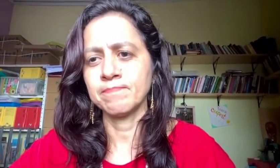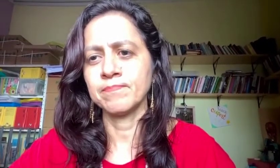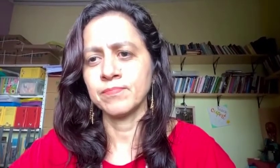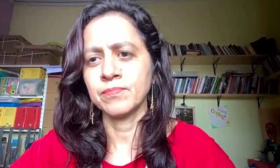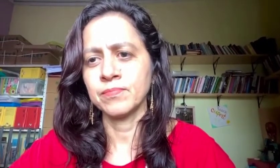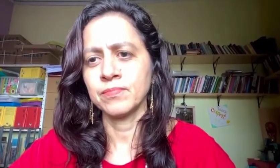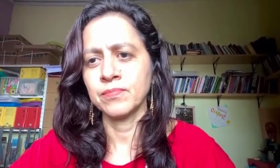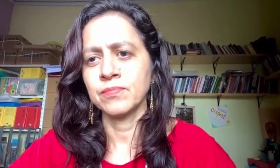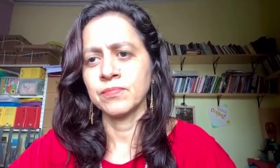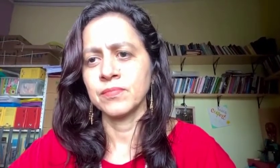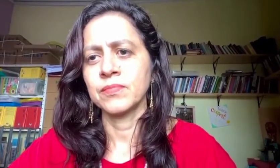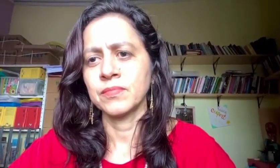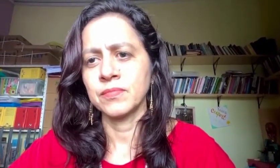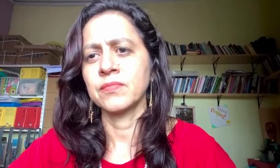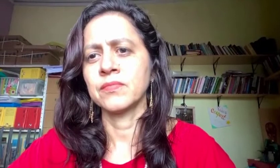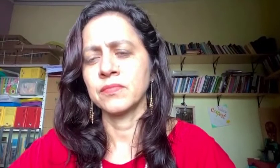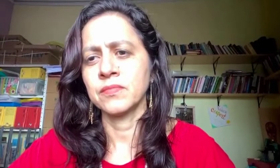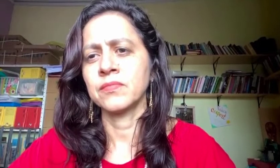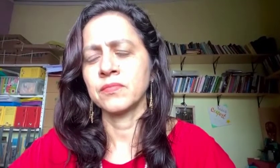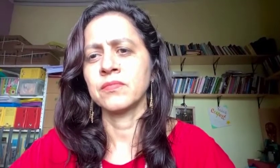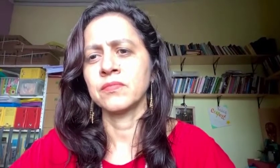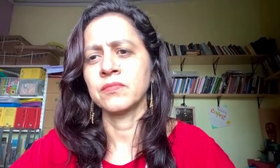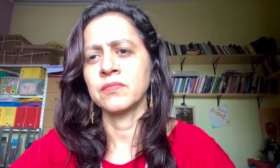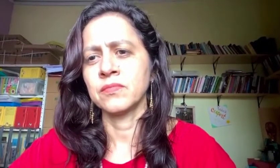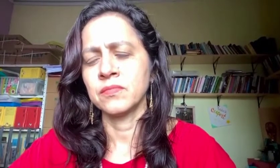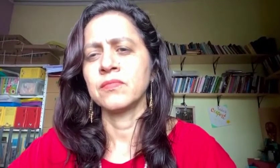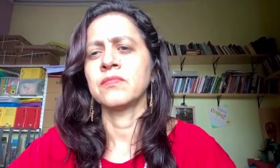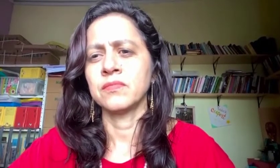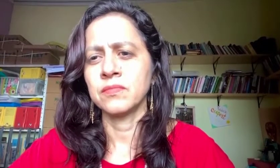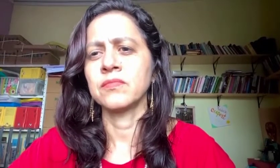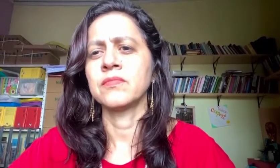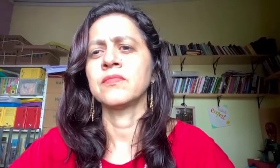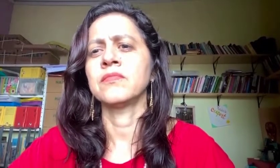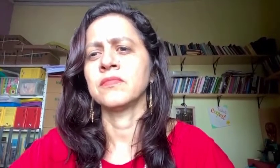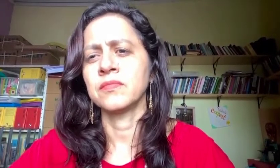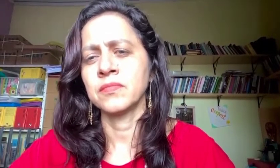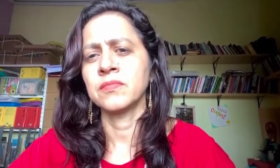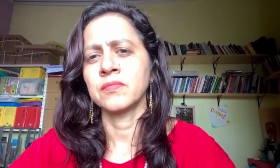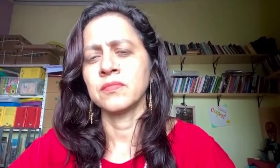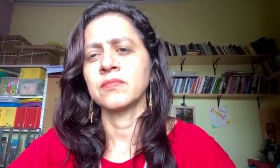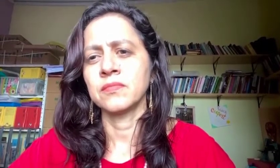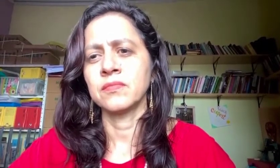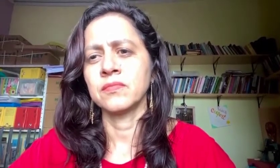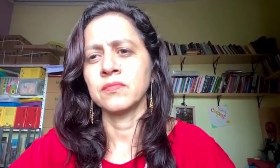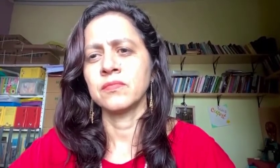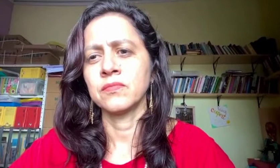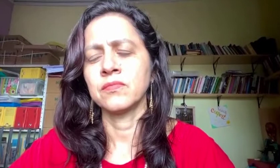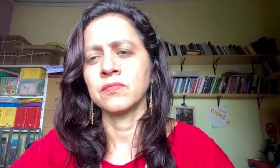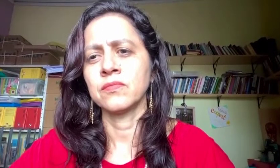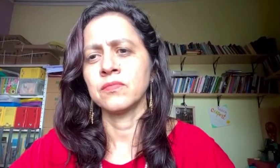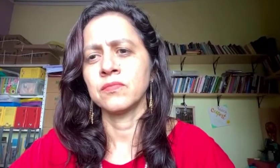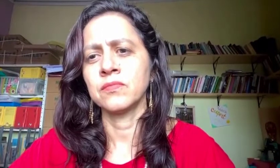de discurso, né? Às vezes a gente vê muita gente falando, muita desinformação, enfim, às vezes ter